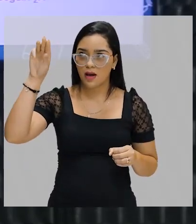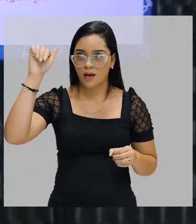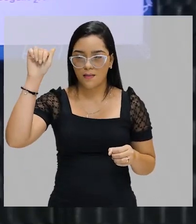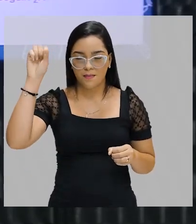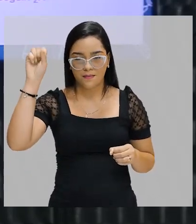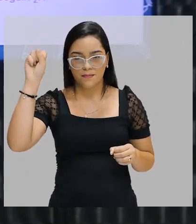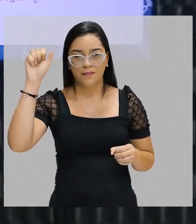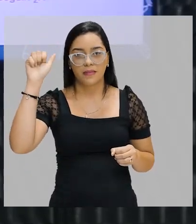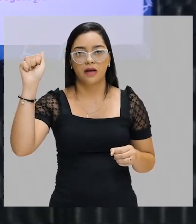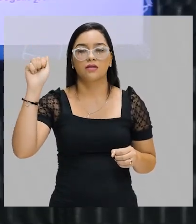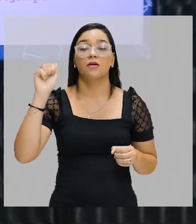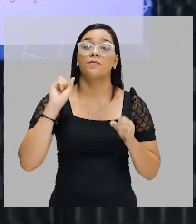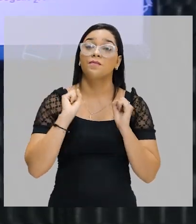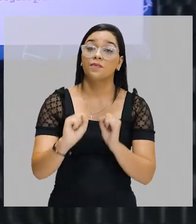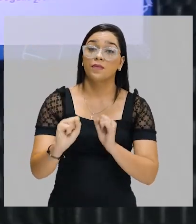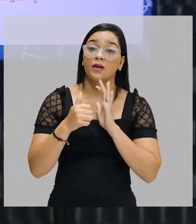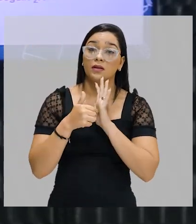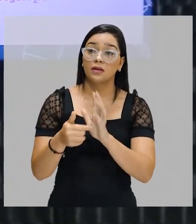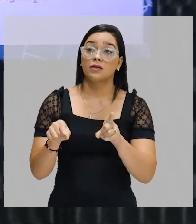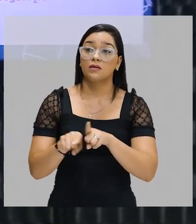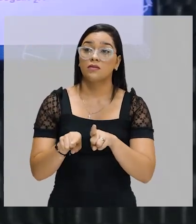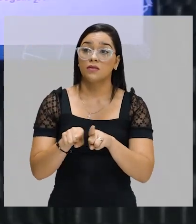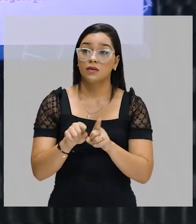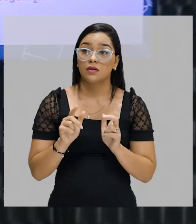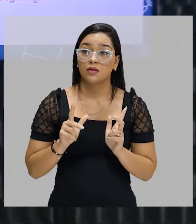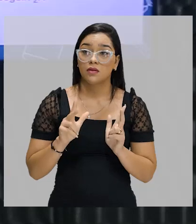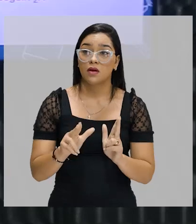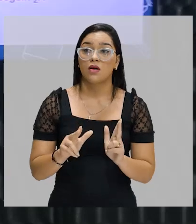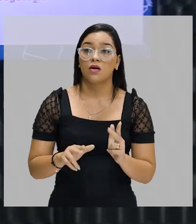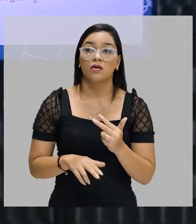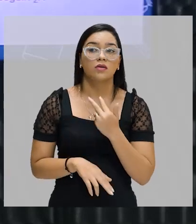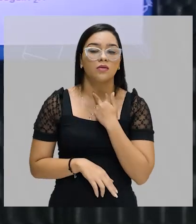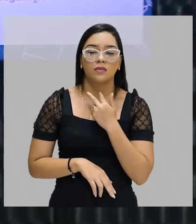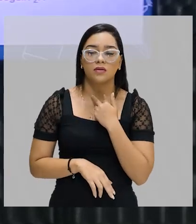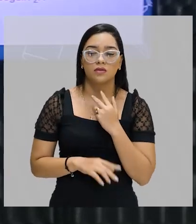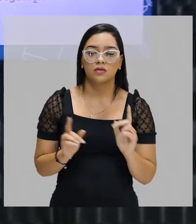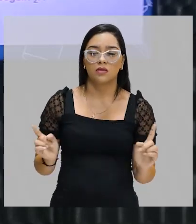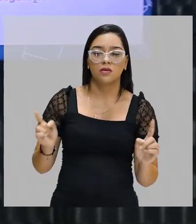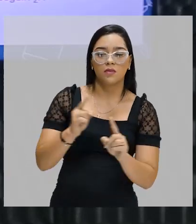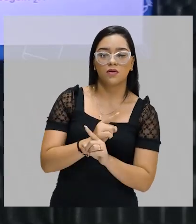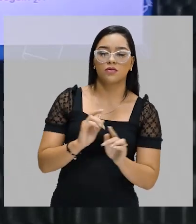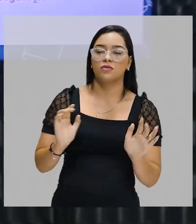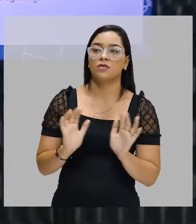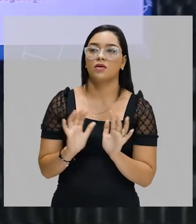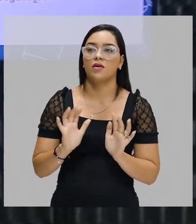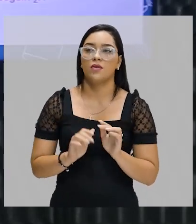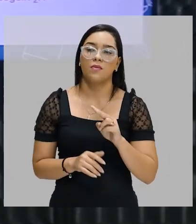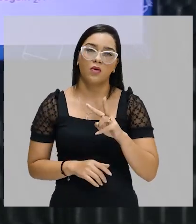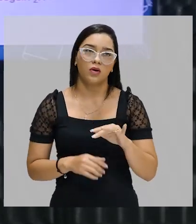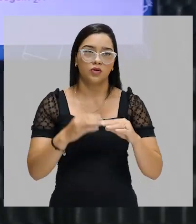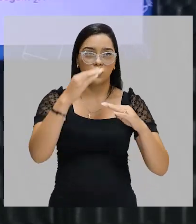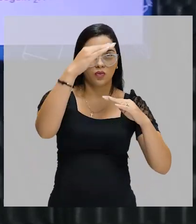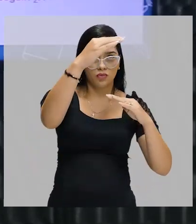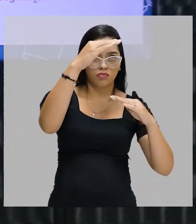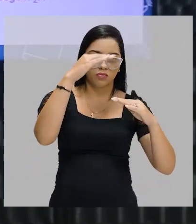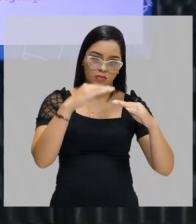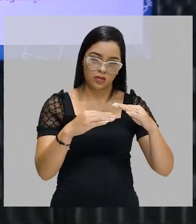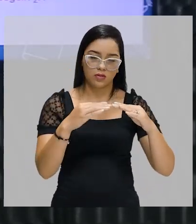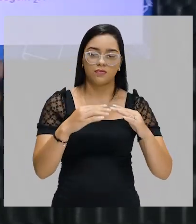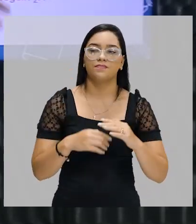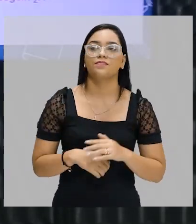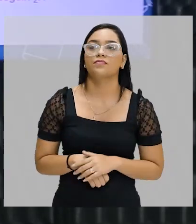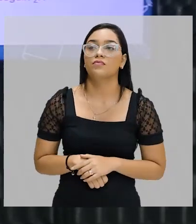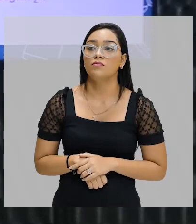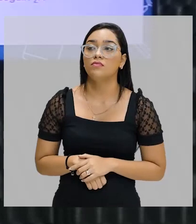massa. Certo? Eles podem aparecer também no mesmo lado, não precisa ser de lados opostos. Vai aparecer um embaixo e um em cima, pode ser do mesmo